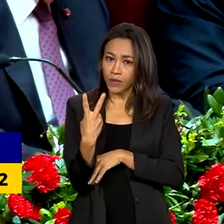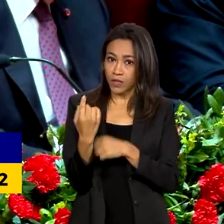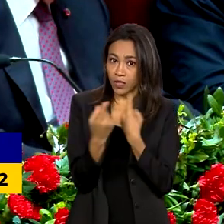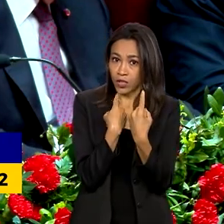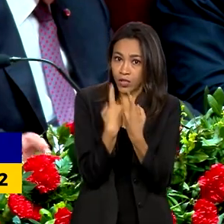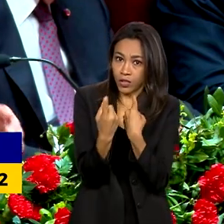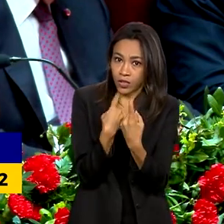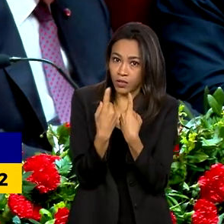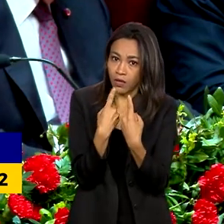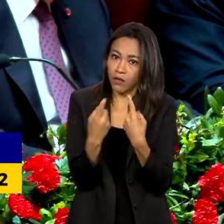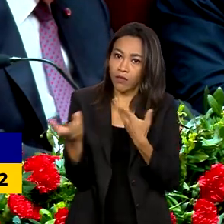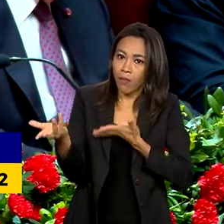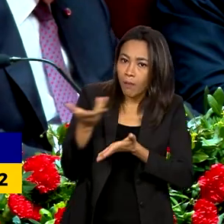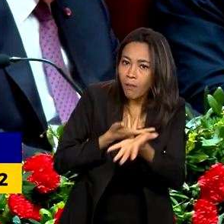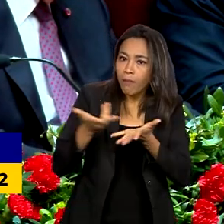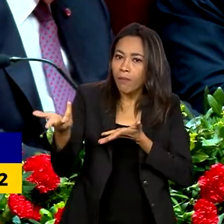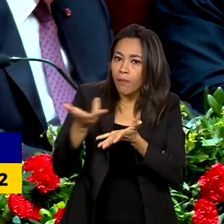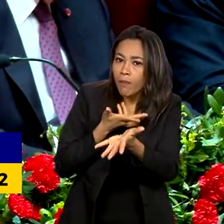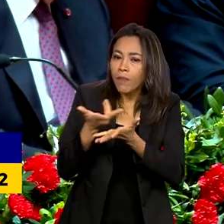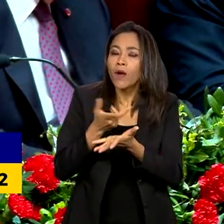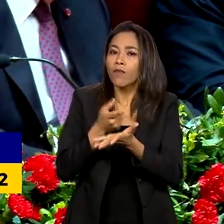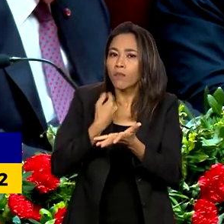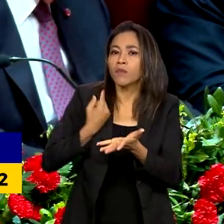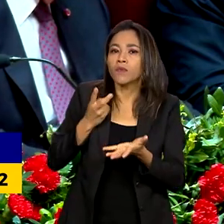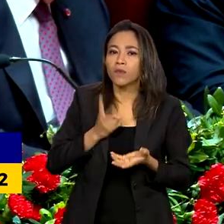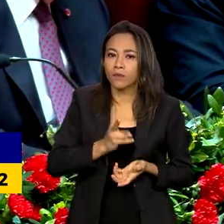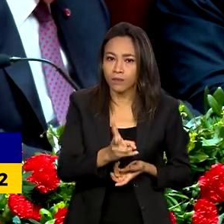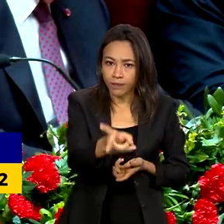de concentração.